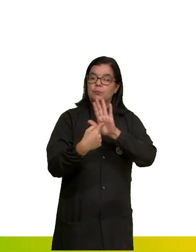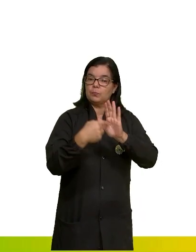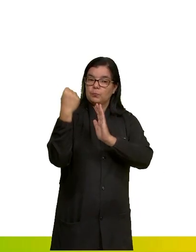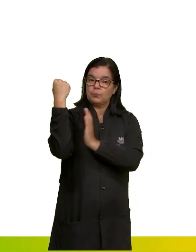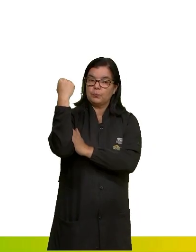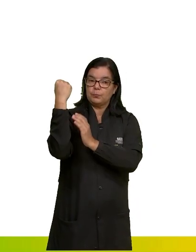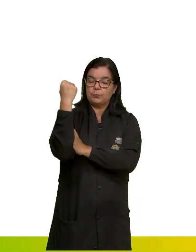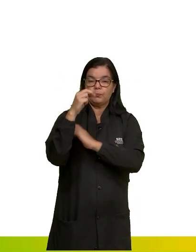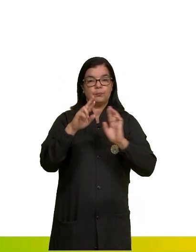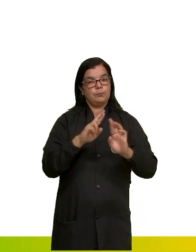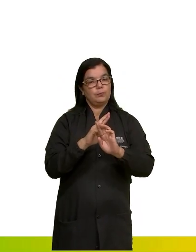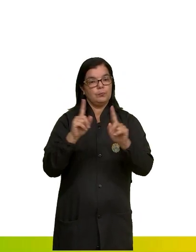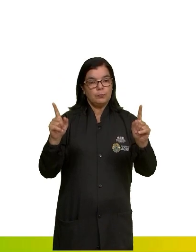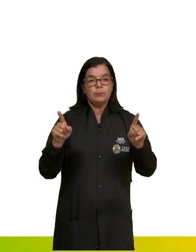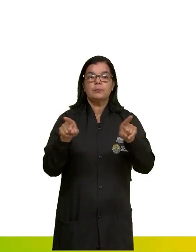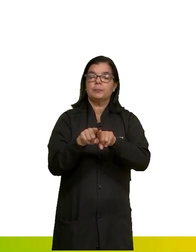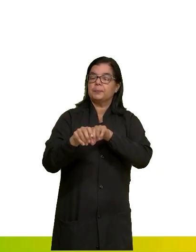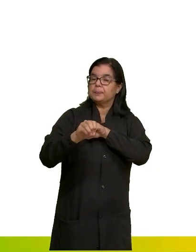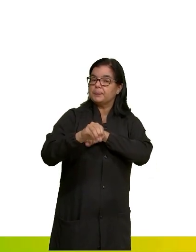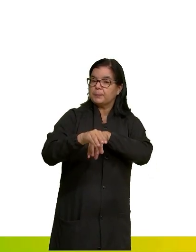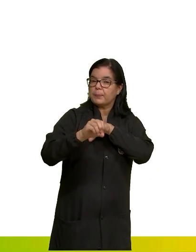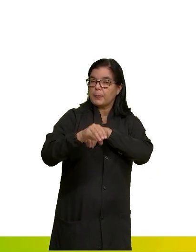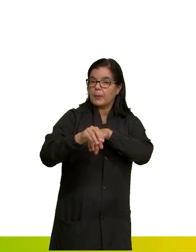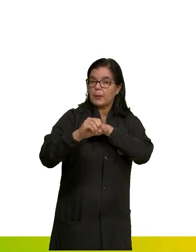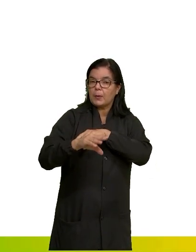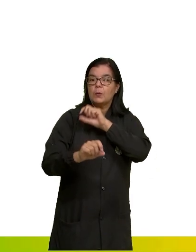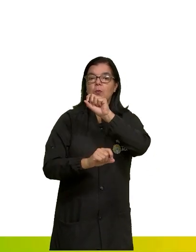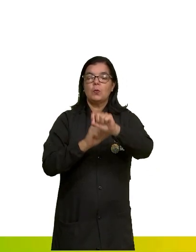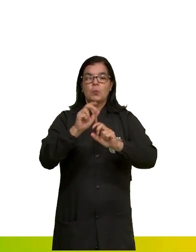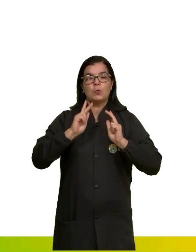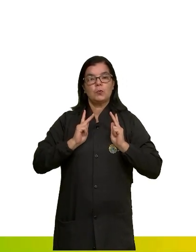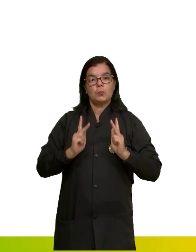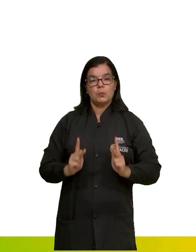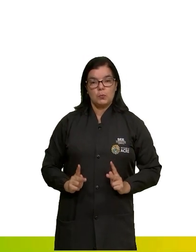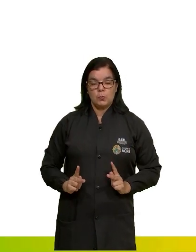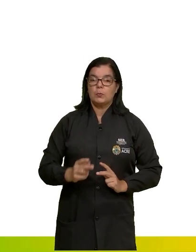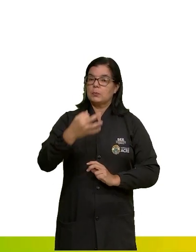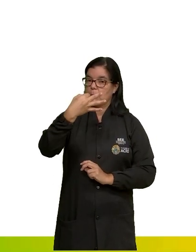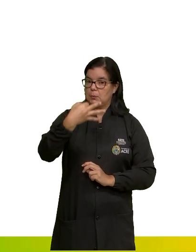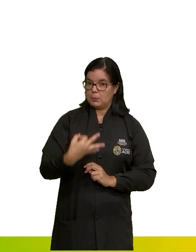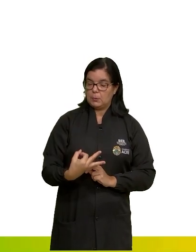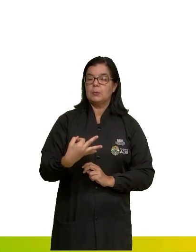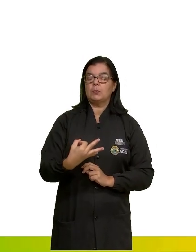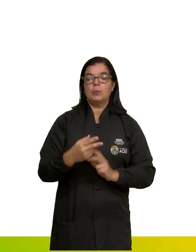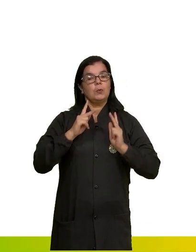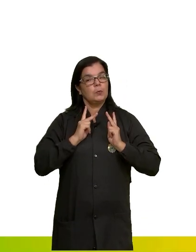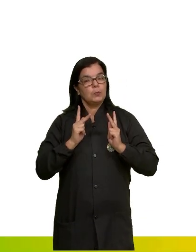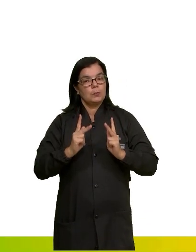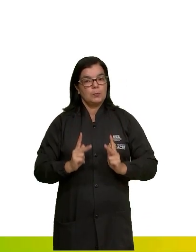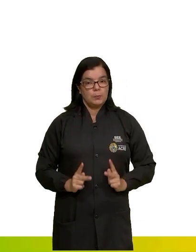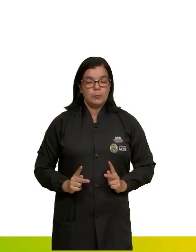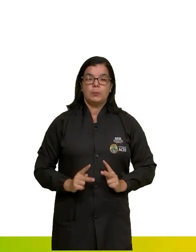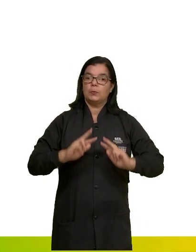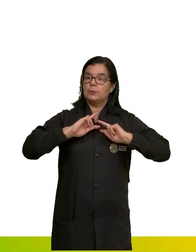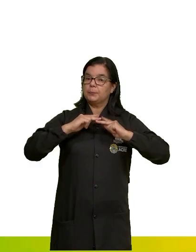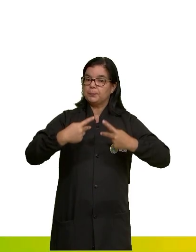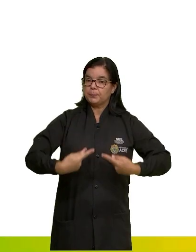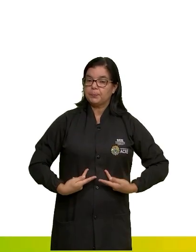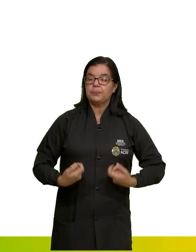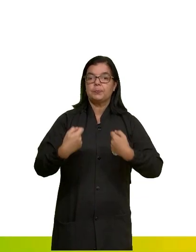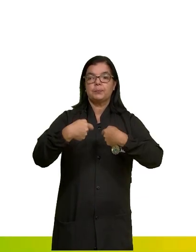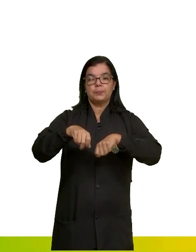forças opostas e ensinam lições sobre o comportamento adequado, o comportamento que o ser humano